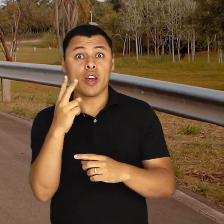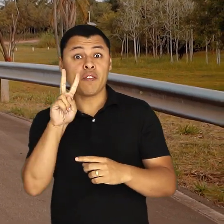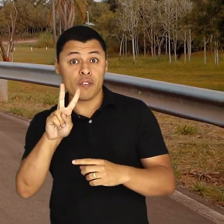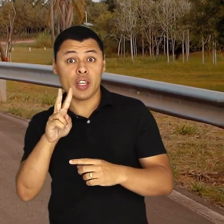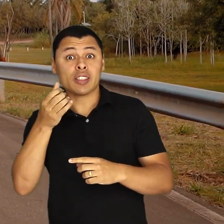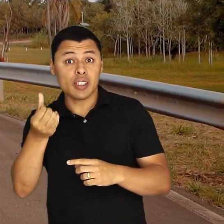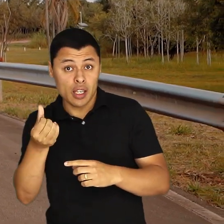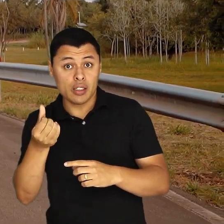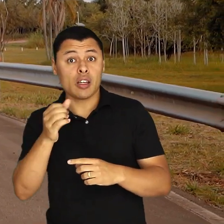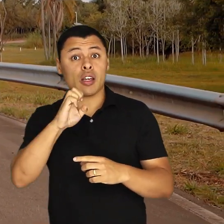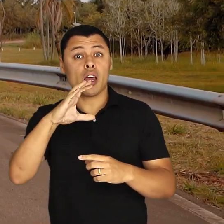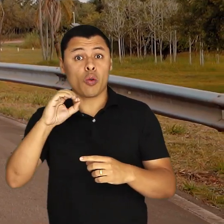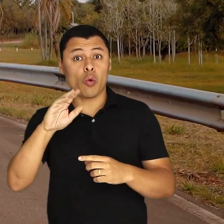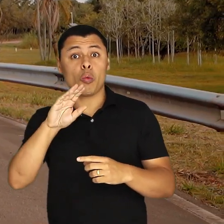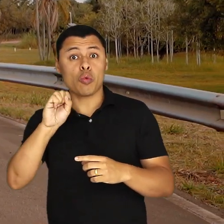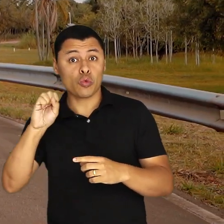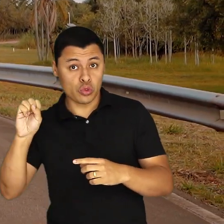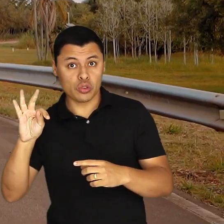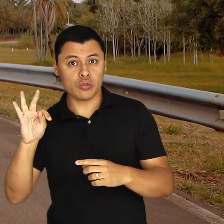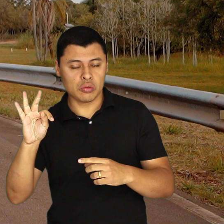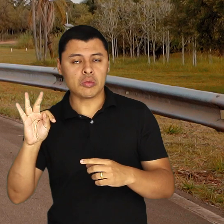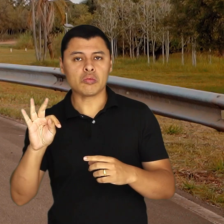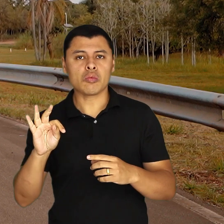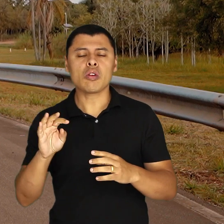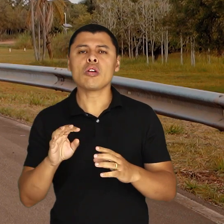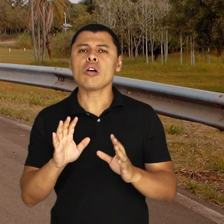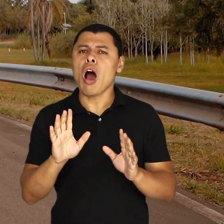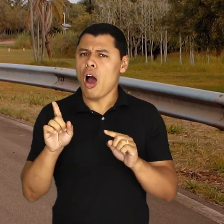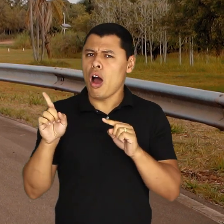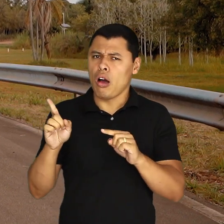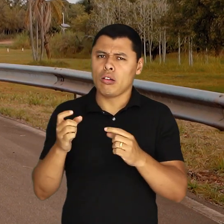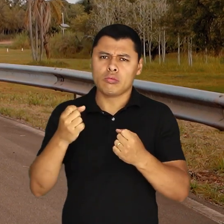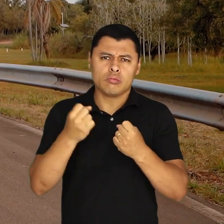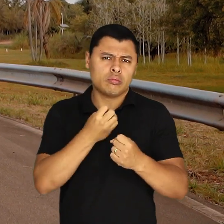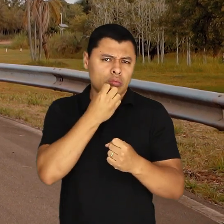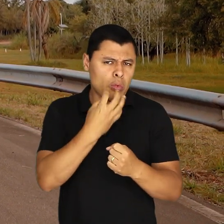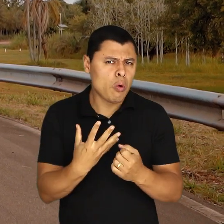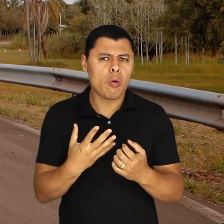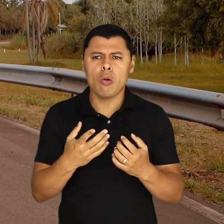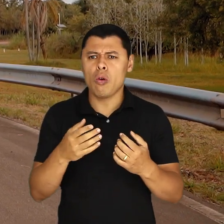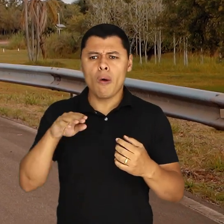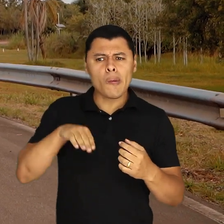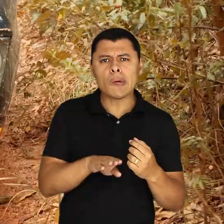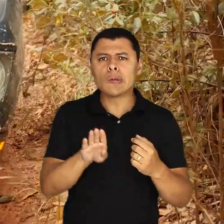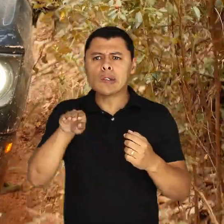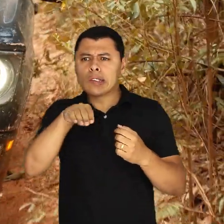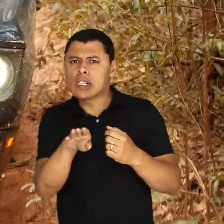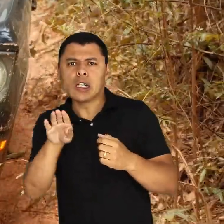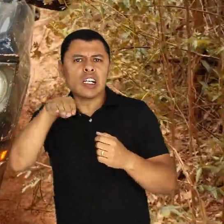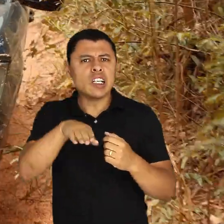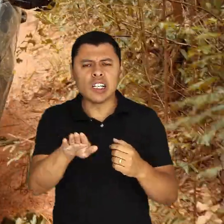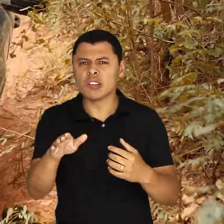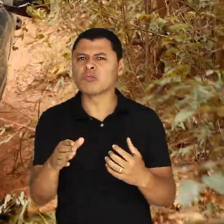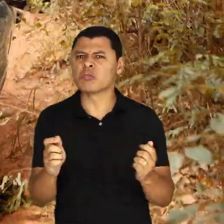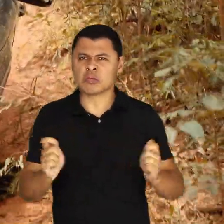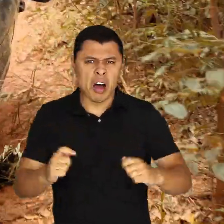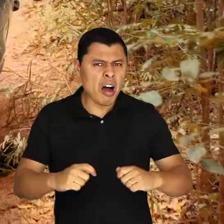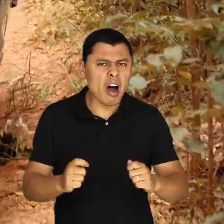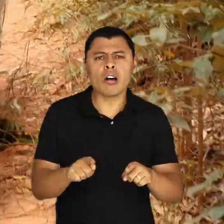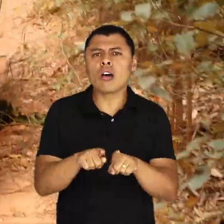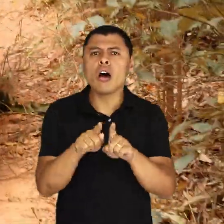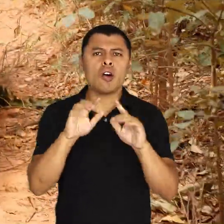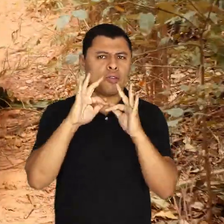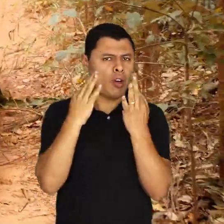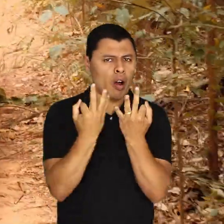V6 EcoBoost aí de 314 cavalos. Esse é um veículo que é muito interessante, lógico, para trilheiros, é um veículo mais nichado, né? Mas